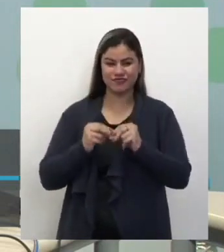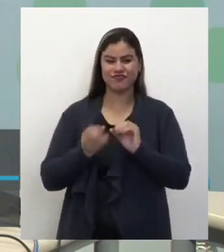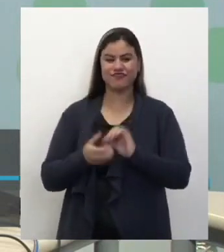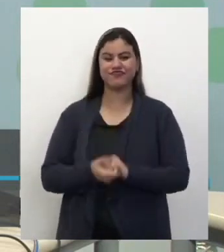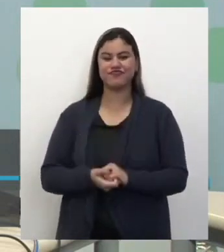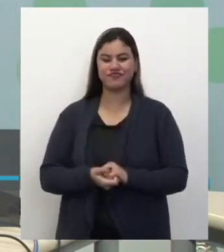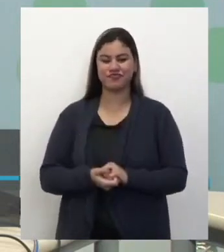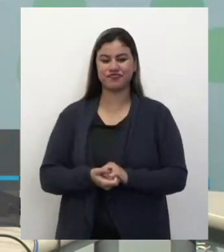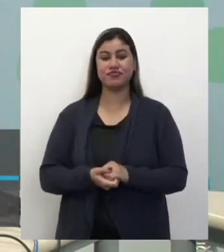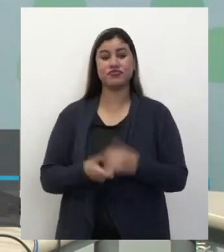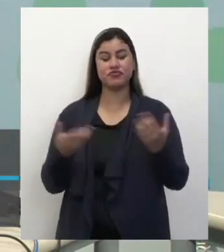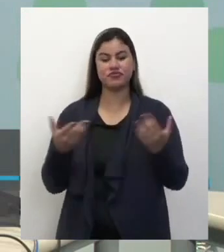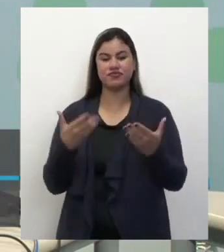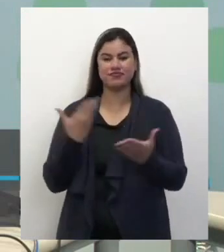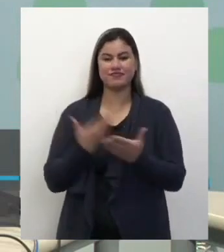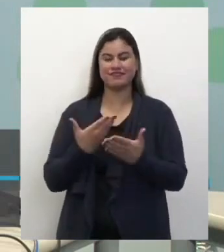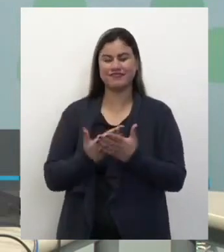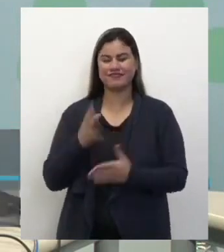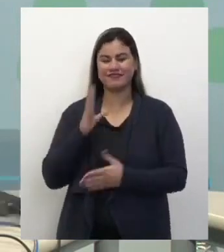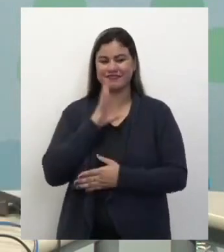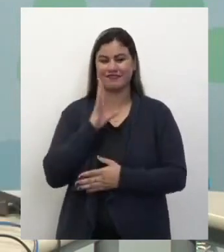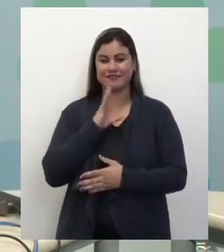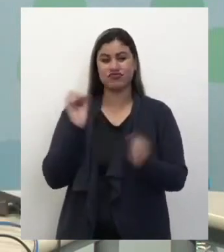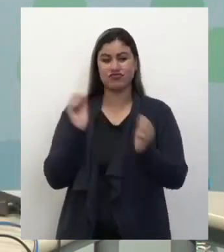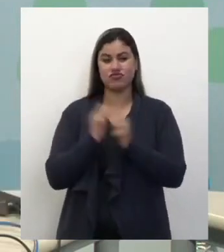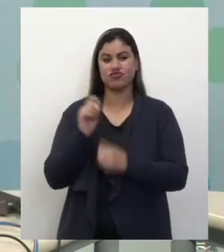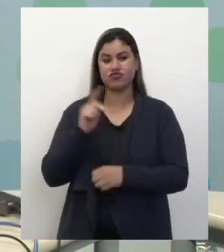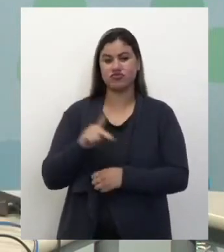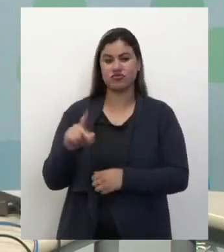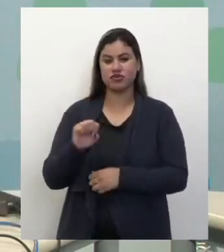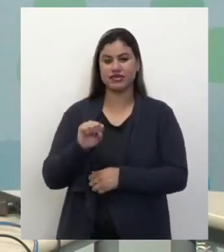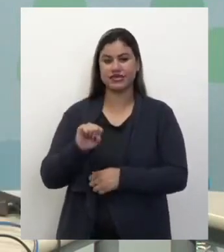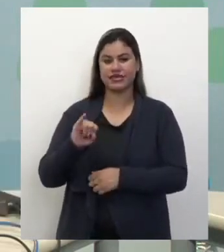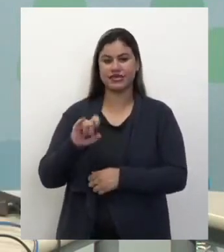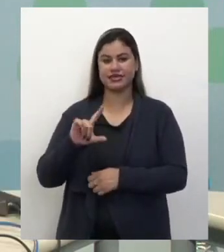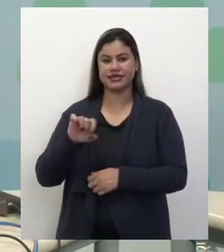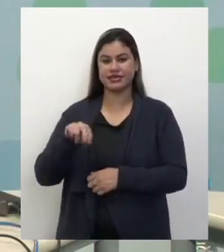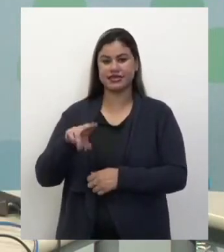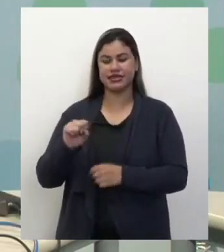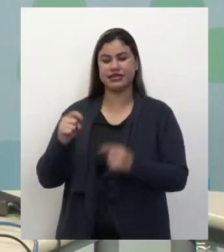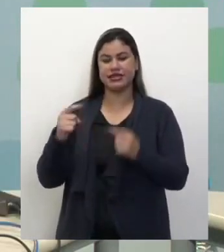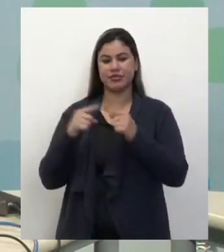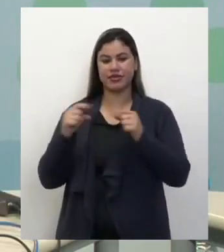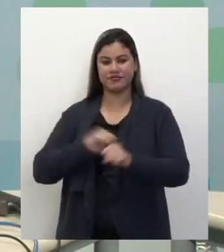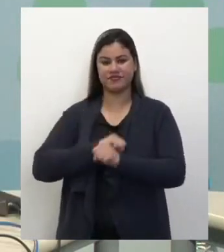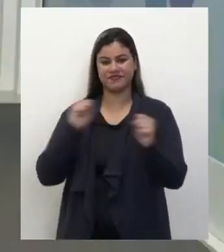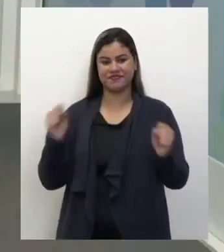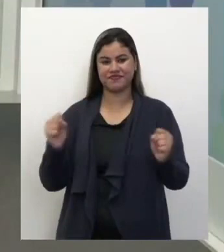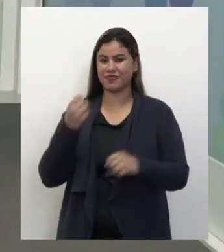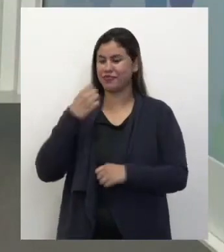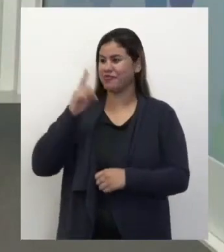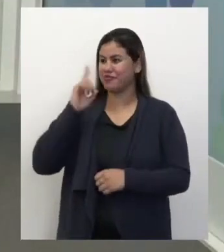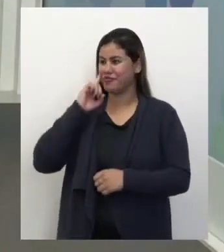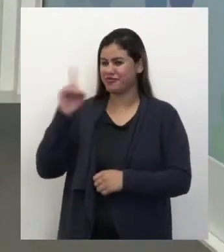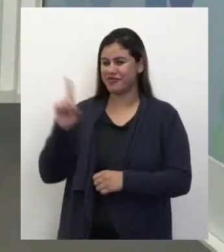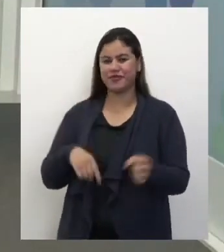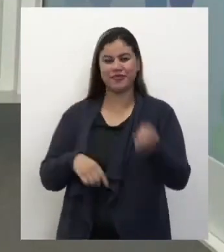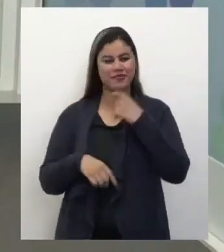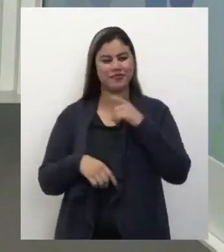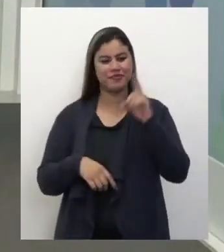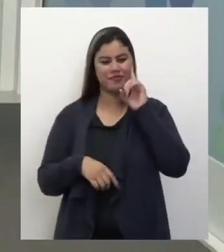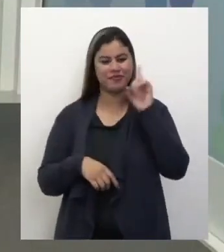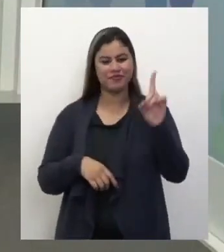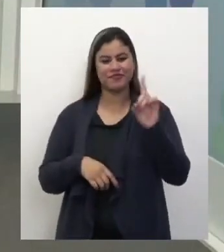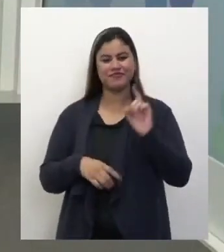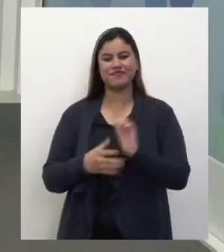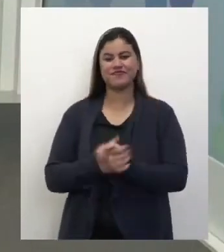juntos termos uma aula super agradável. Estou aqui ao lado da professora Silene, que será a professora desta manhã. Bom dia, professora Silene. Bom dia, professor